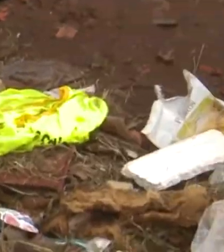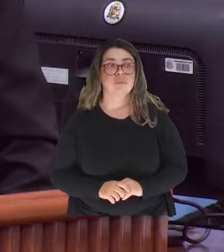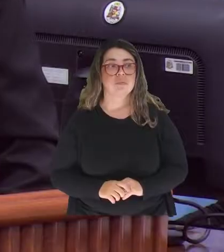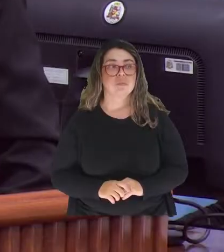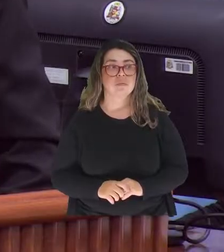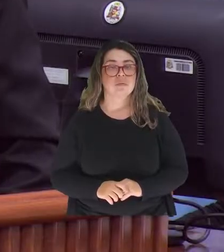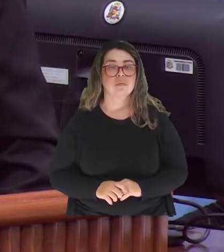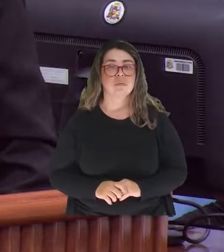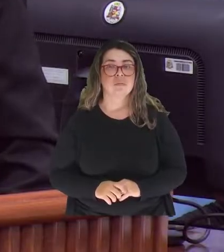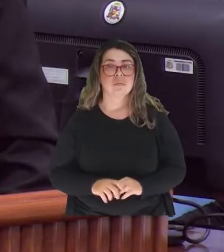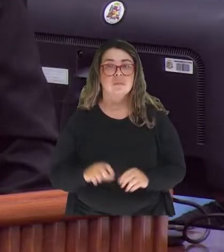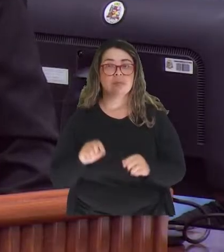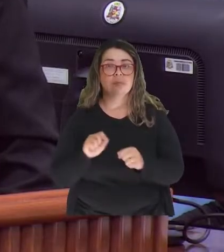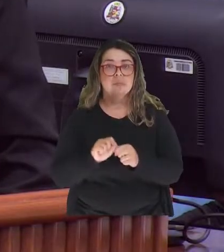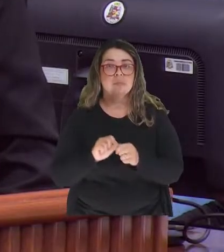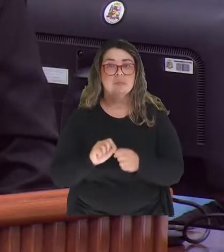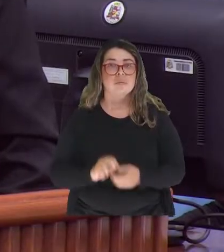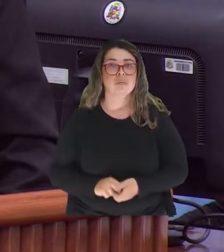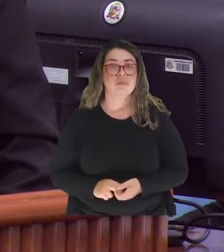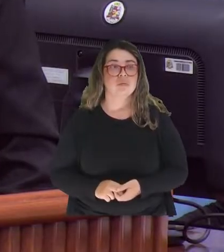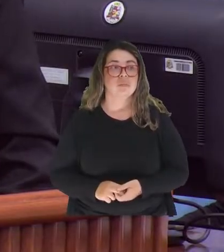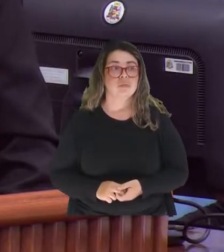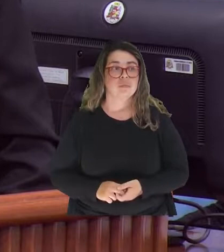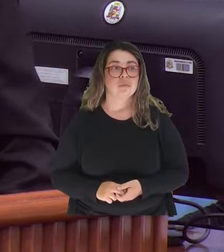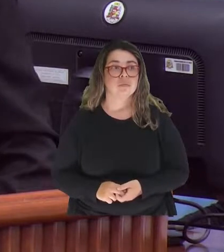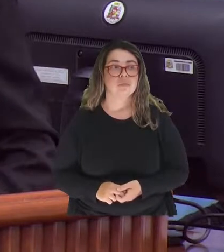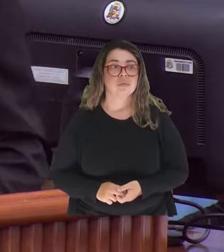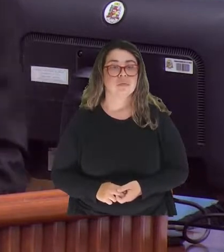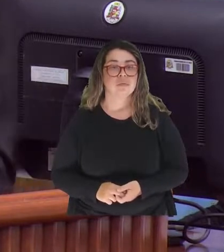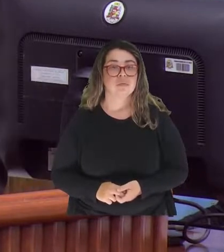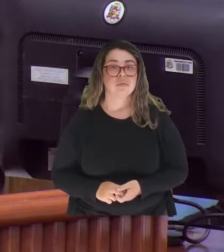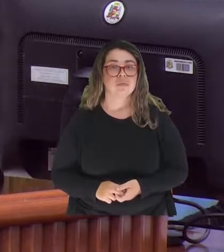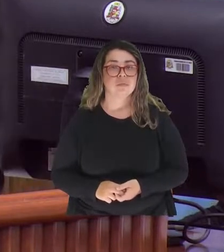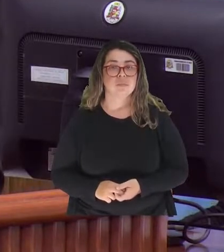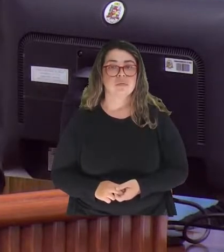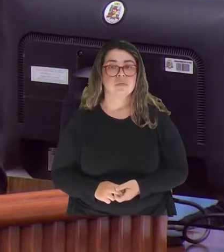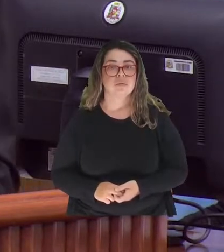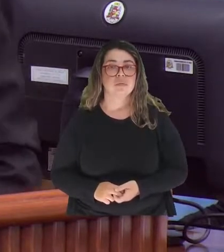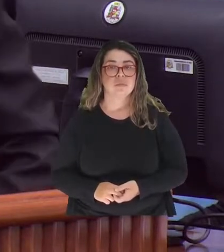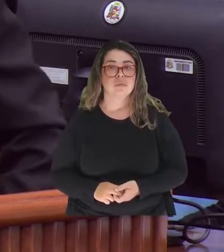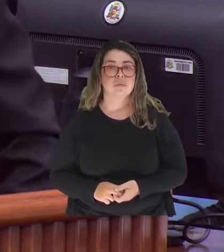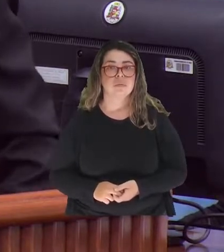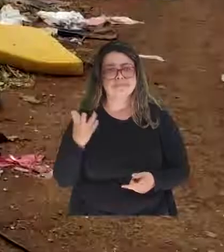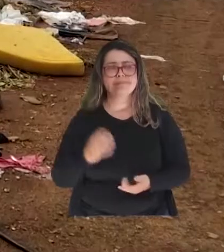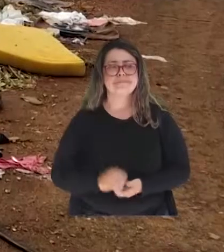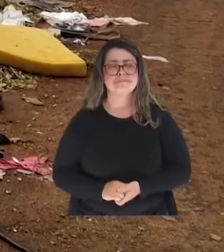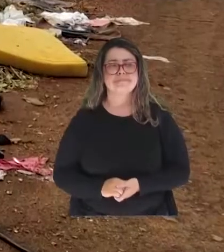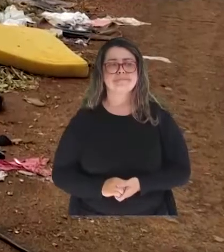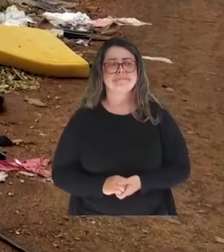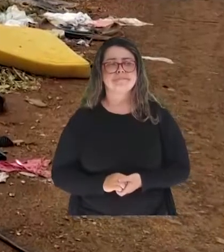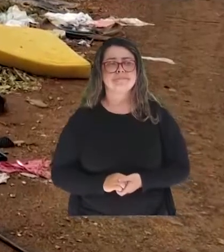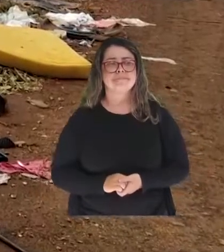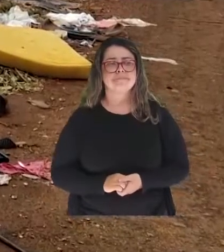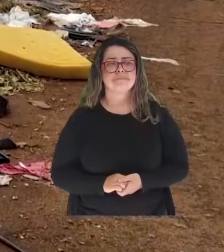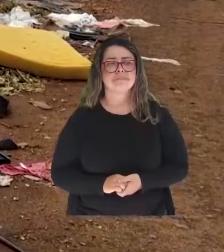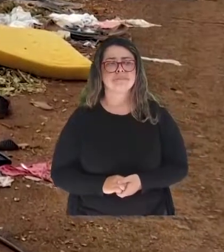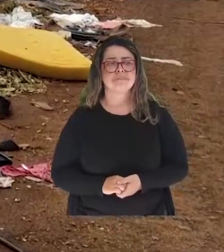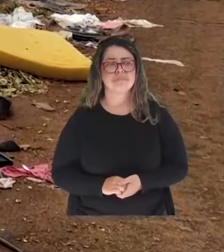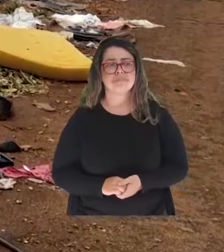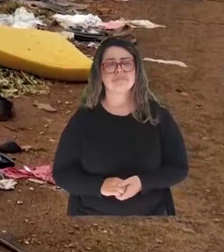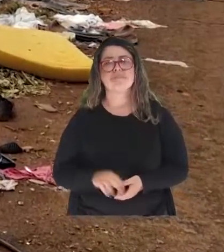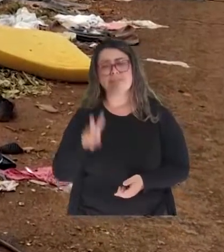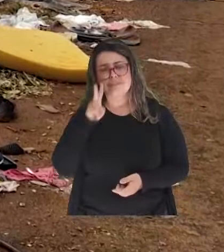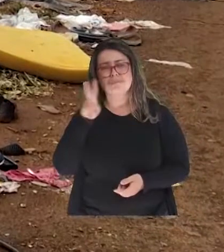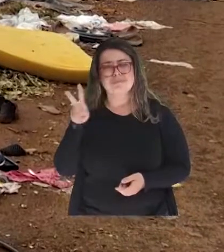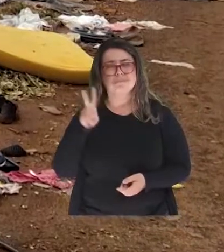vereador Gerson Alves fez um requerimento à prefeitura para que providências Sobre a limpeza fossem tomadas podemos ver que a